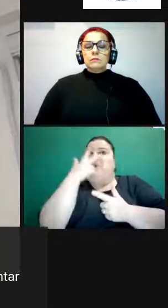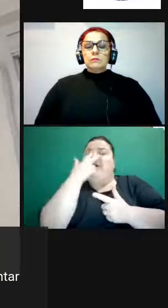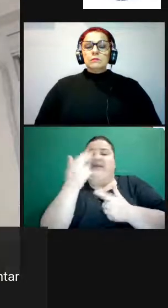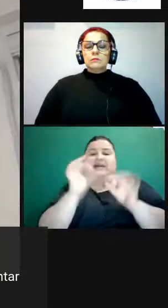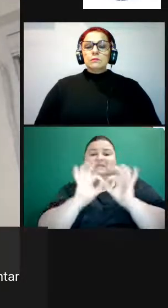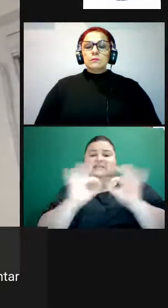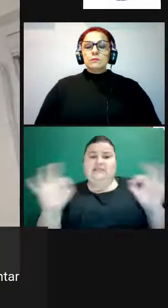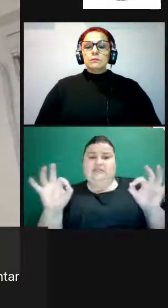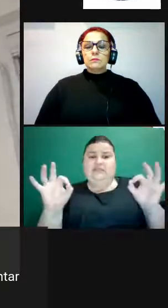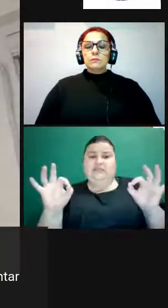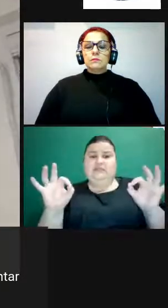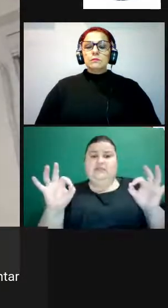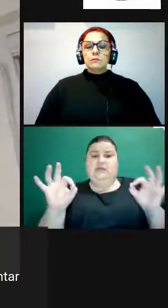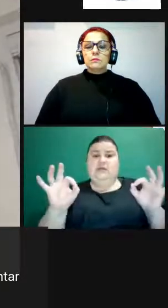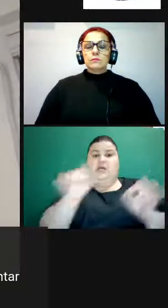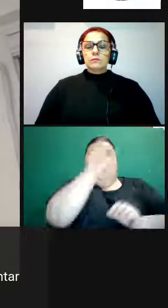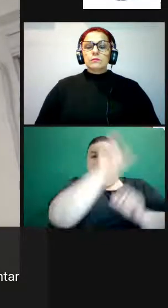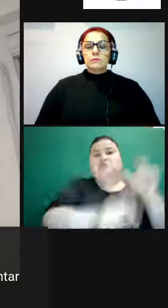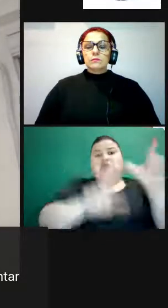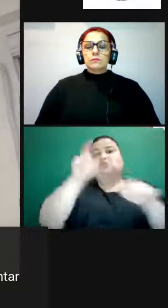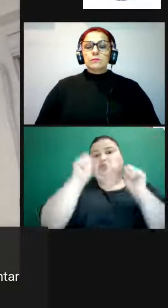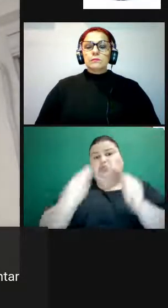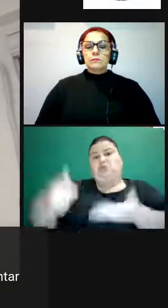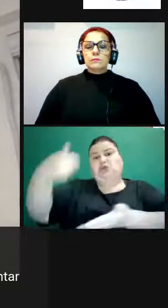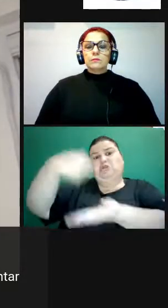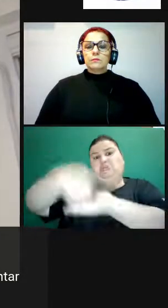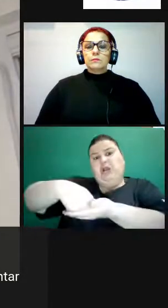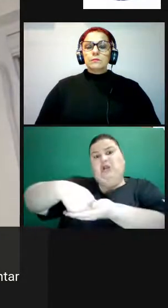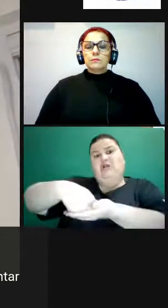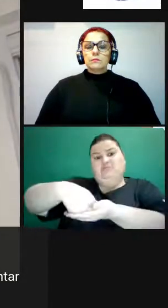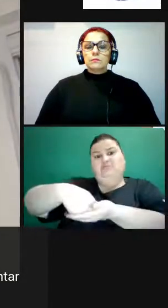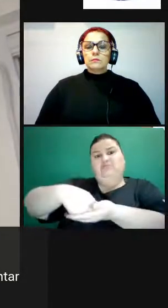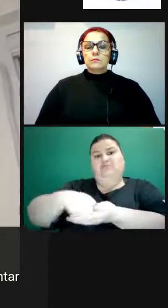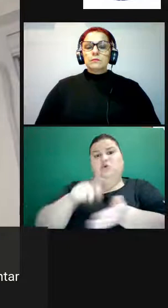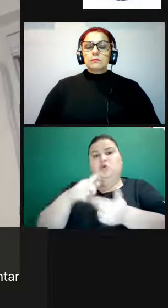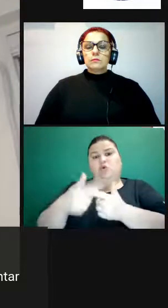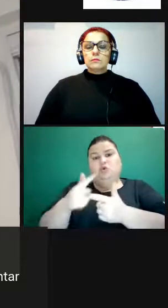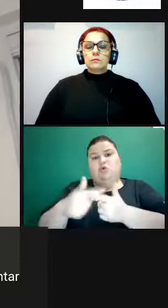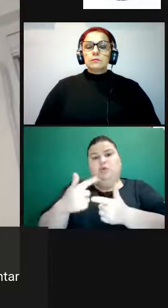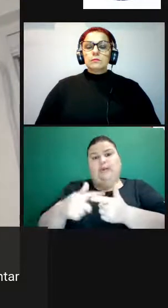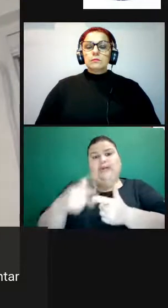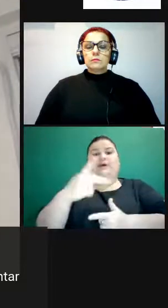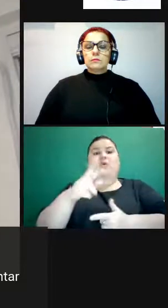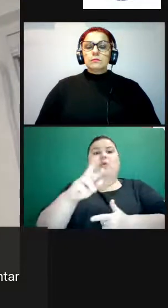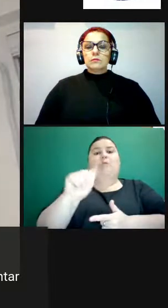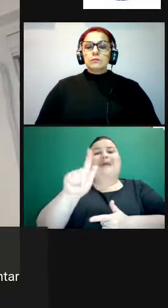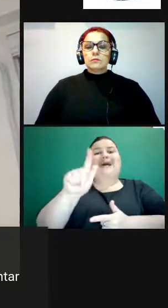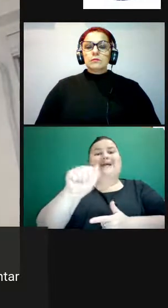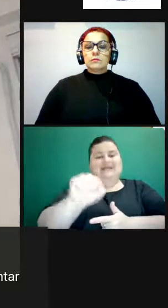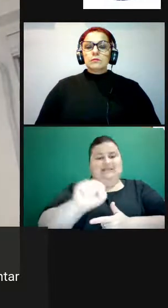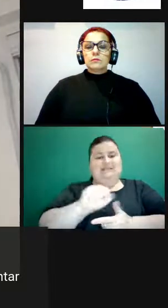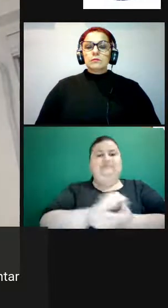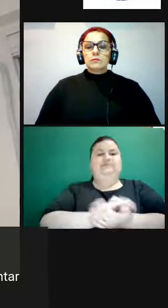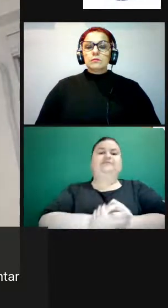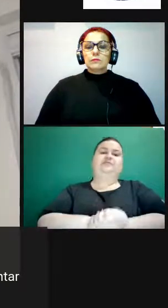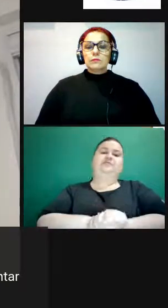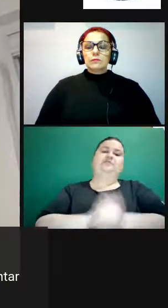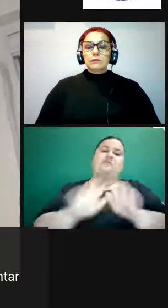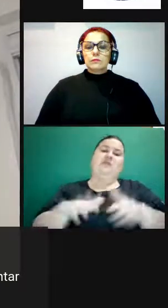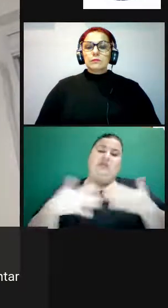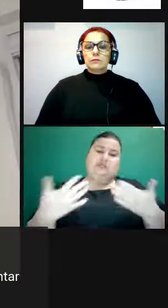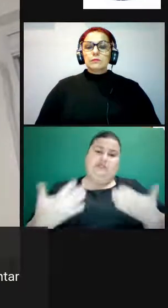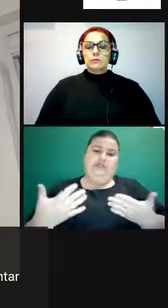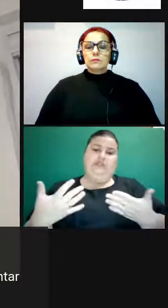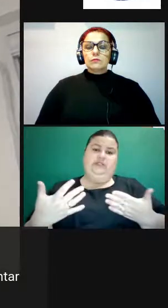podem pagar pela resolução desses problemas como é o caso dos problemas com pragas é o problema funcionando óculos Então